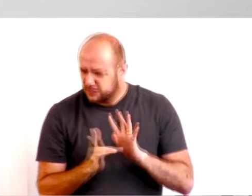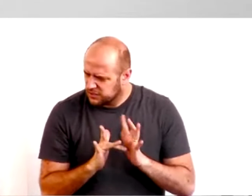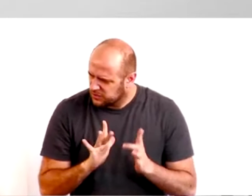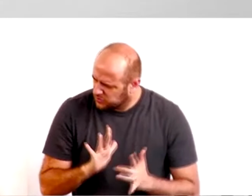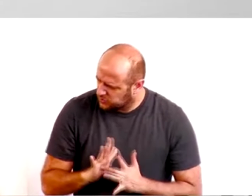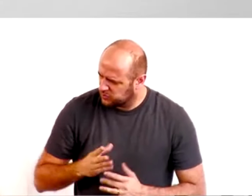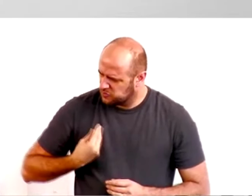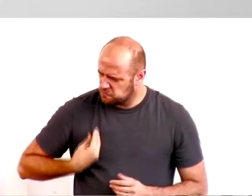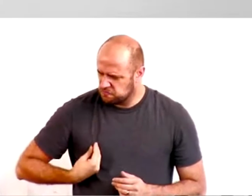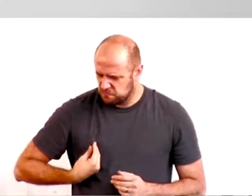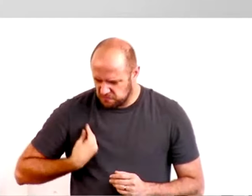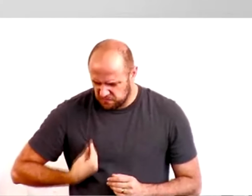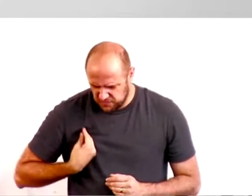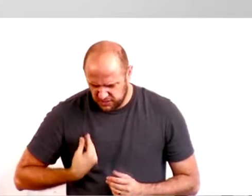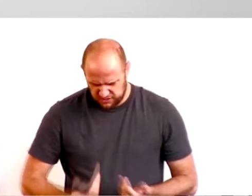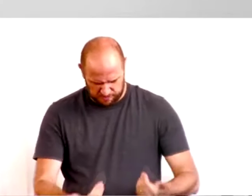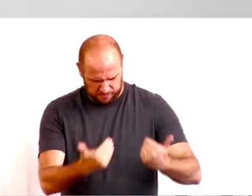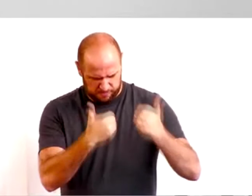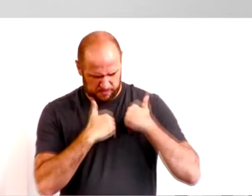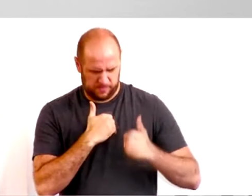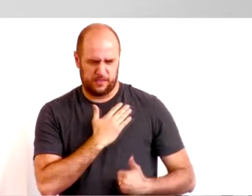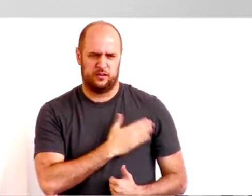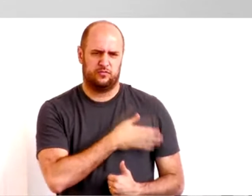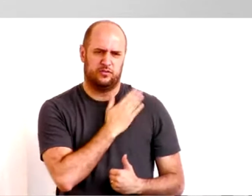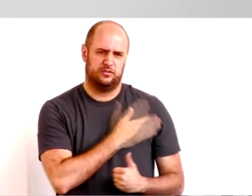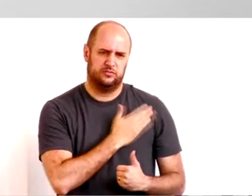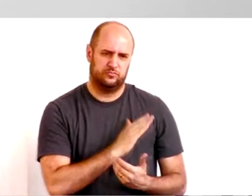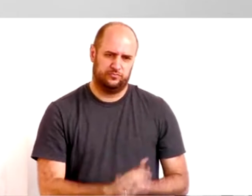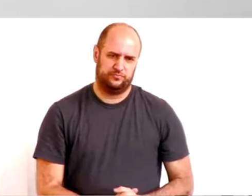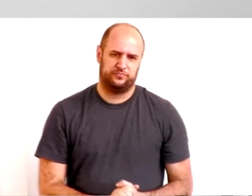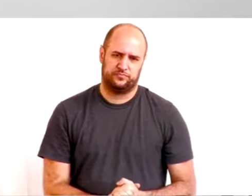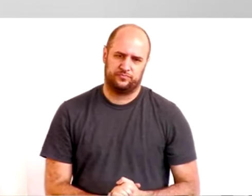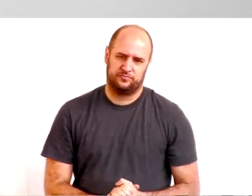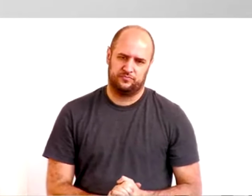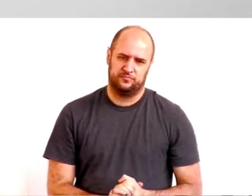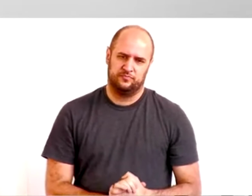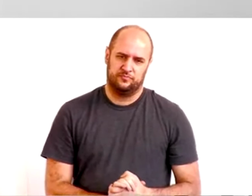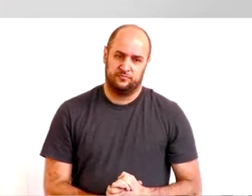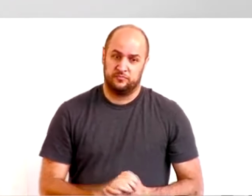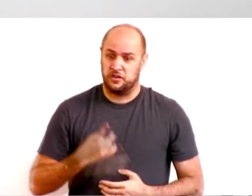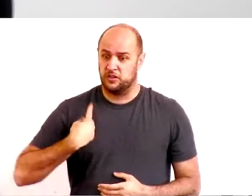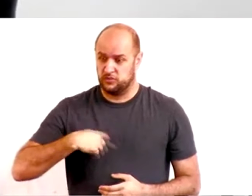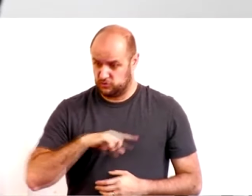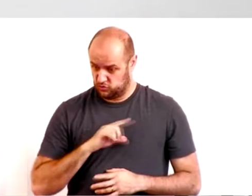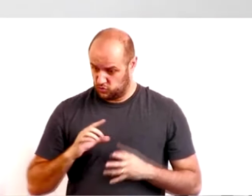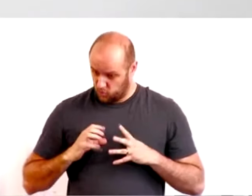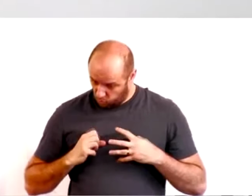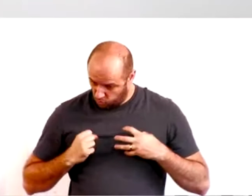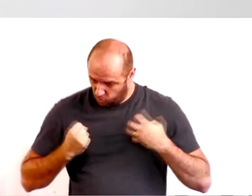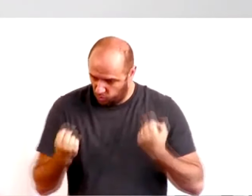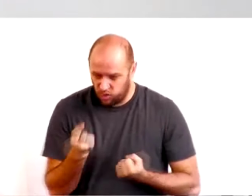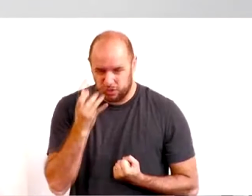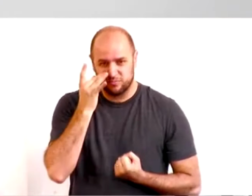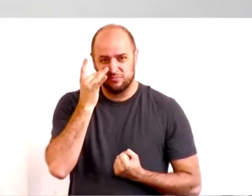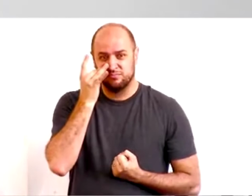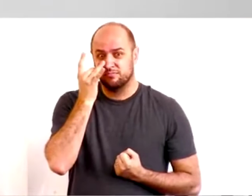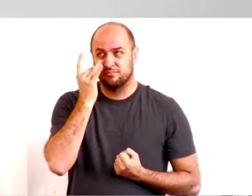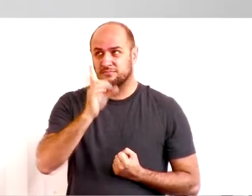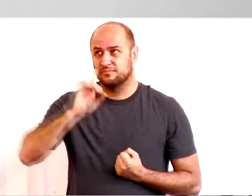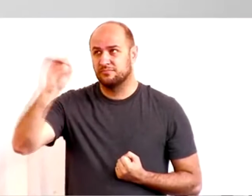habite em nosso coração. É por isso que temos a ousadia de estarmos na presença